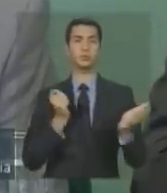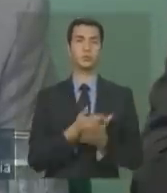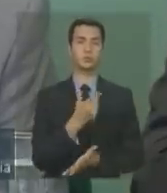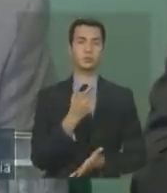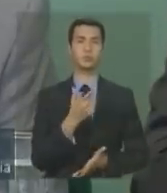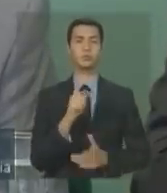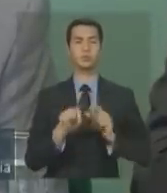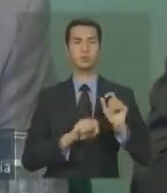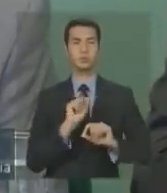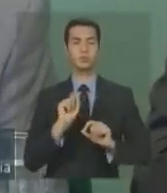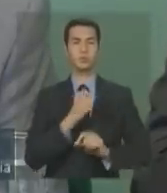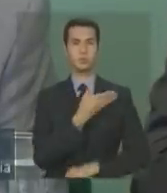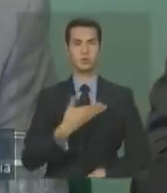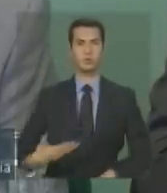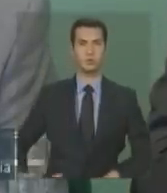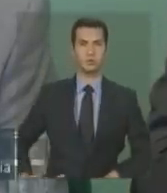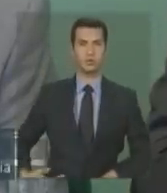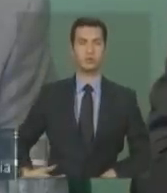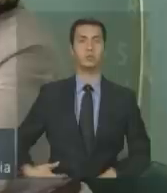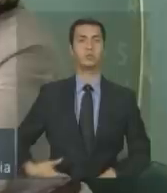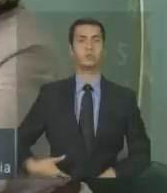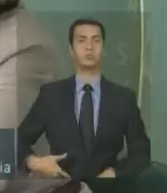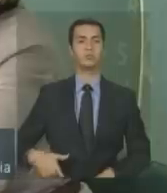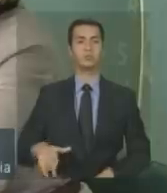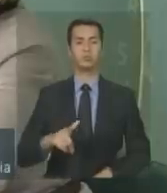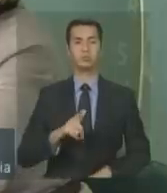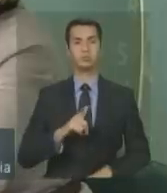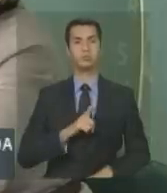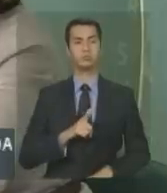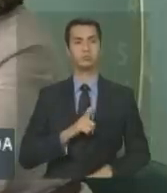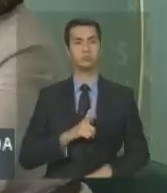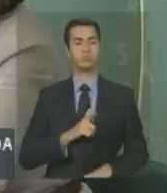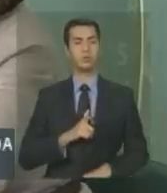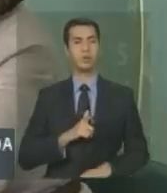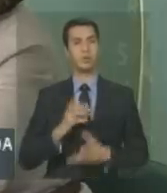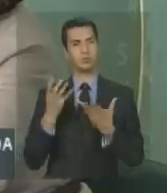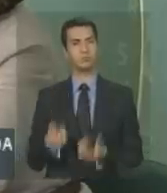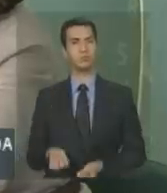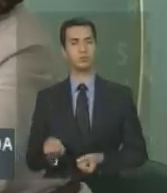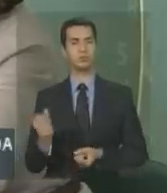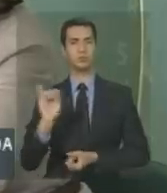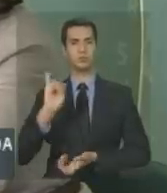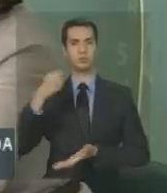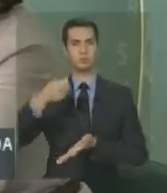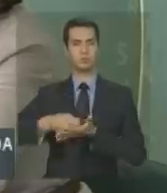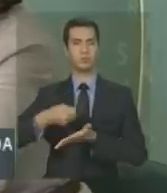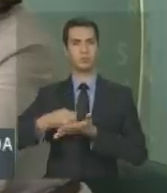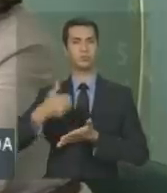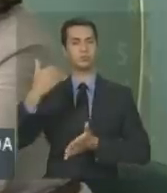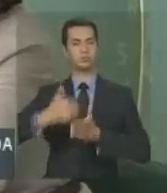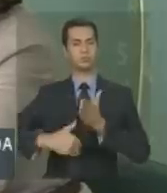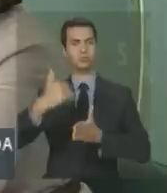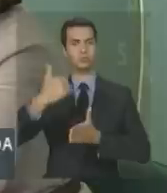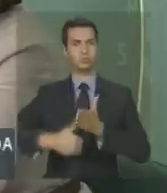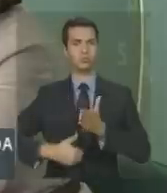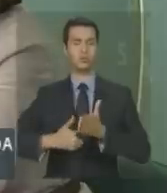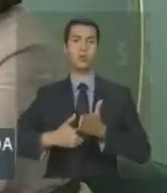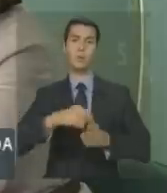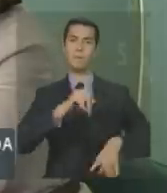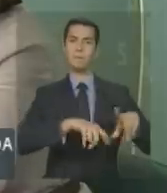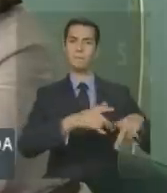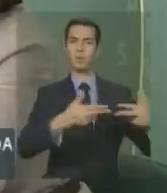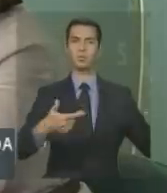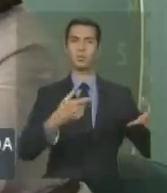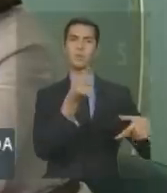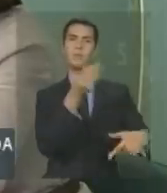o governo faz a desoneração fiscal a renúncia fiscal eh e aí ele consegue baratear esses produtos e